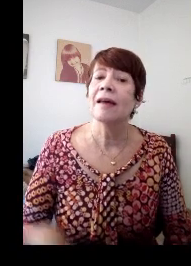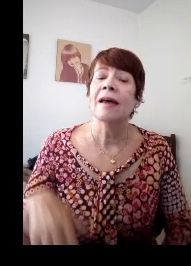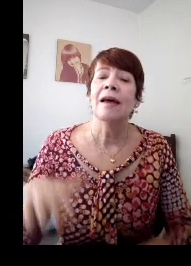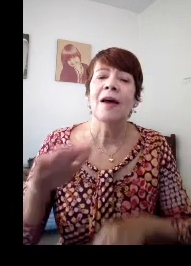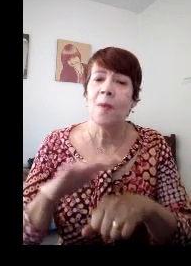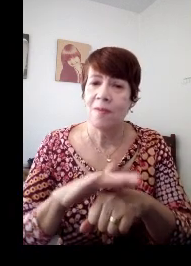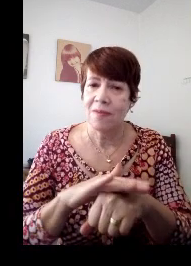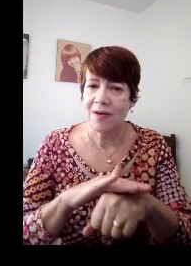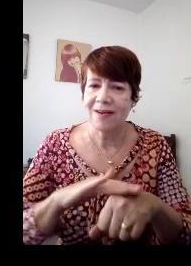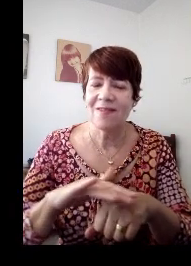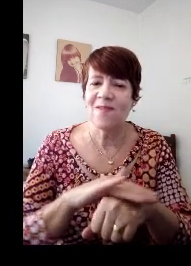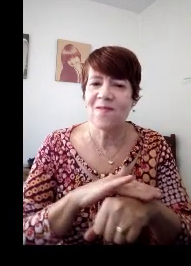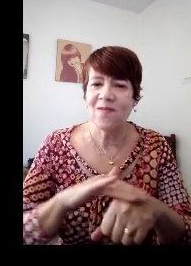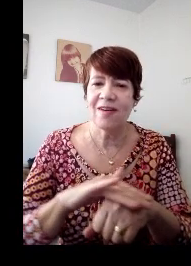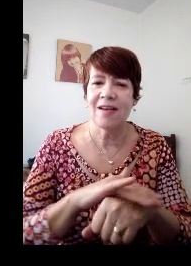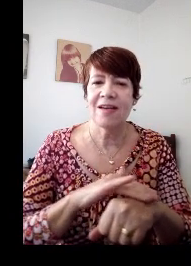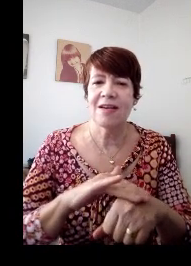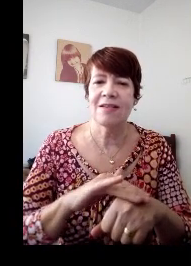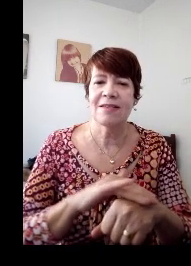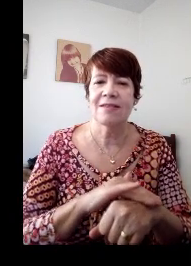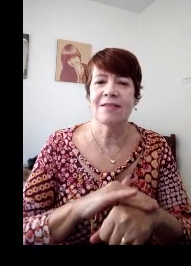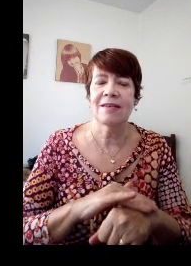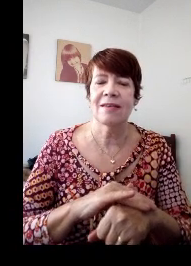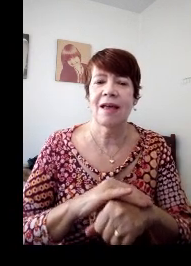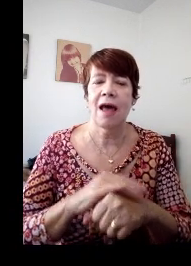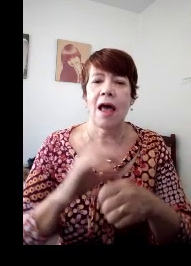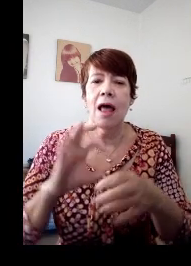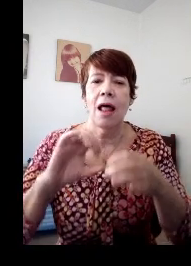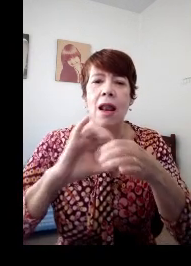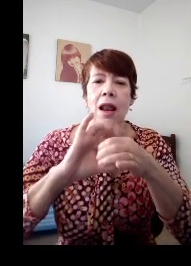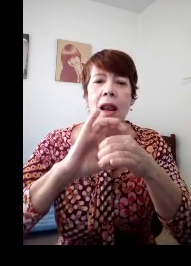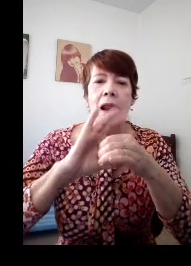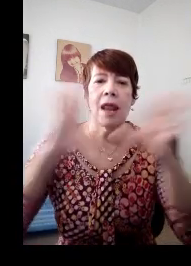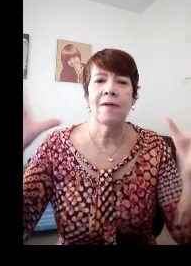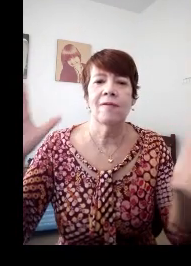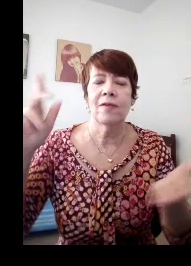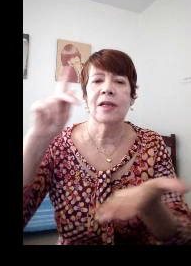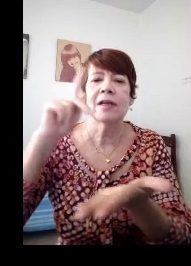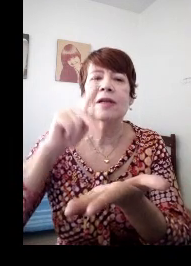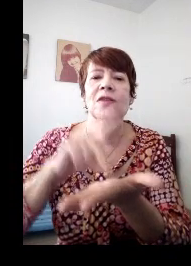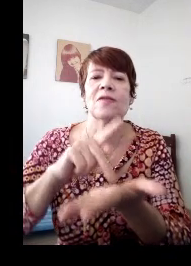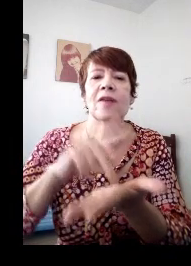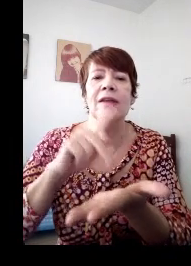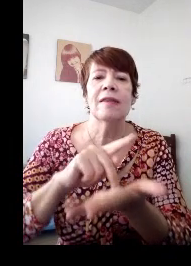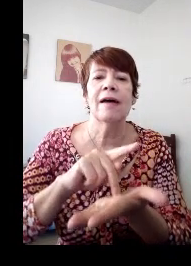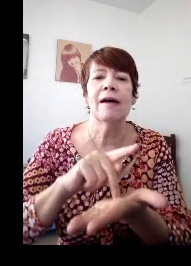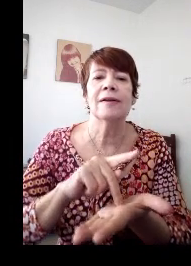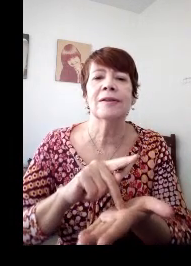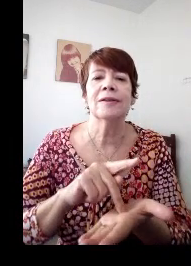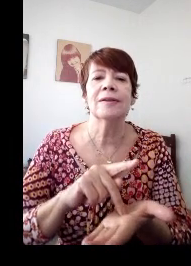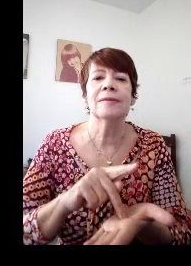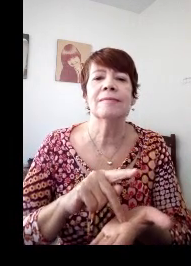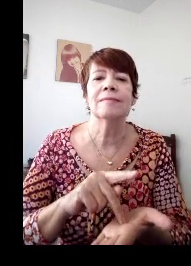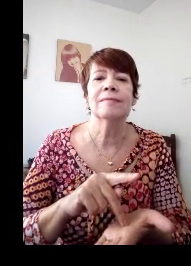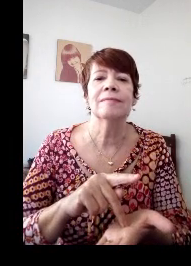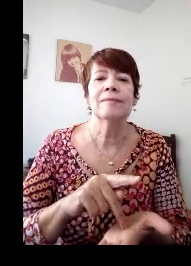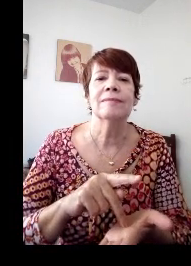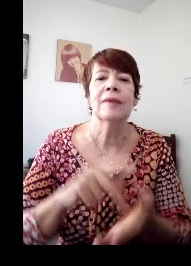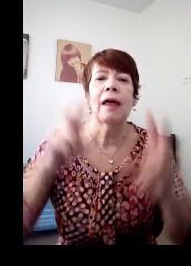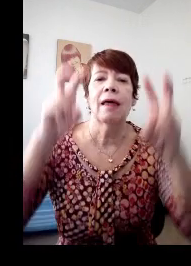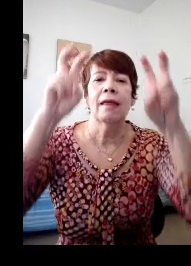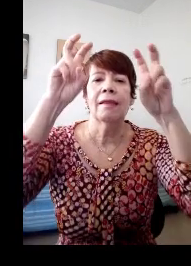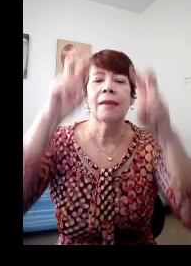Essa é uma conversa franca, aberta, sobre o